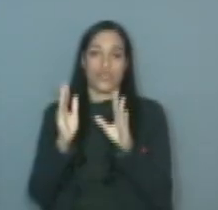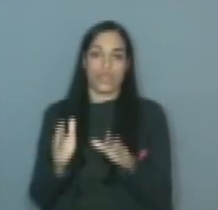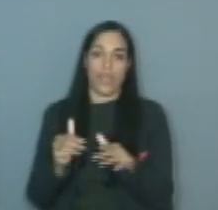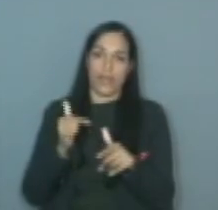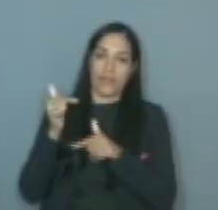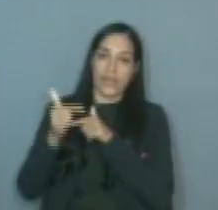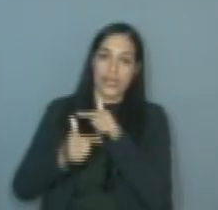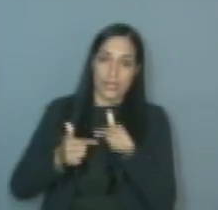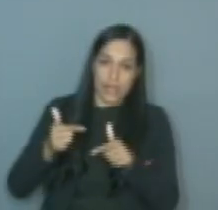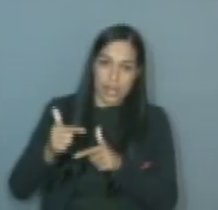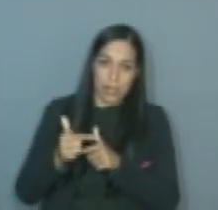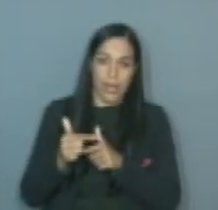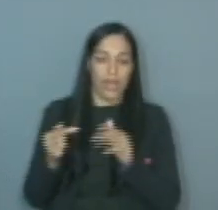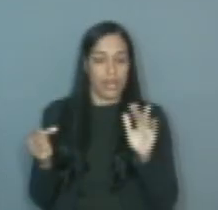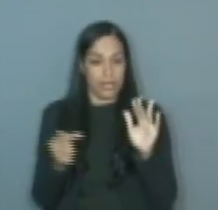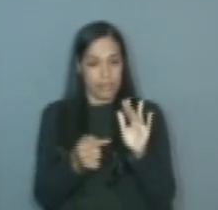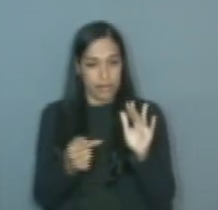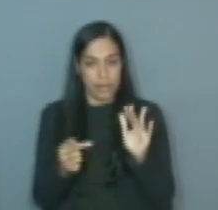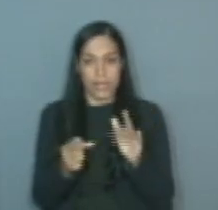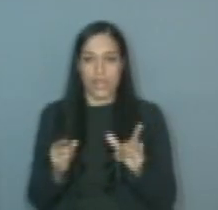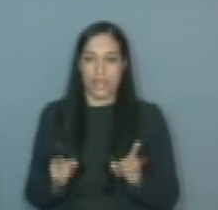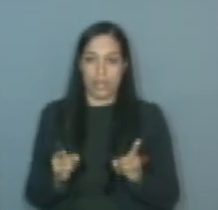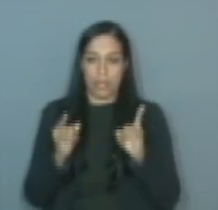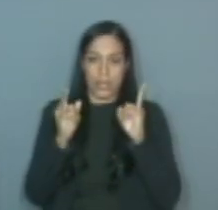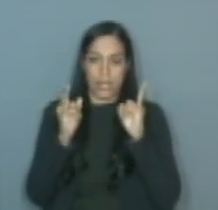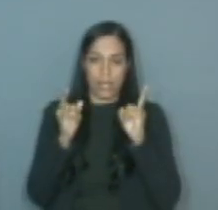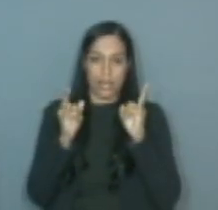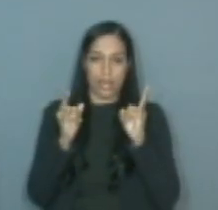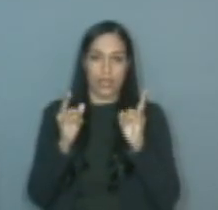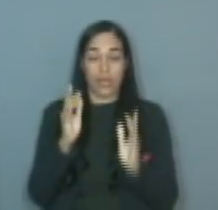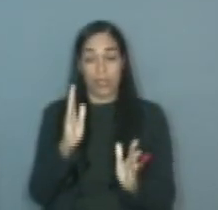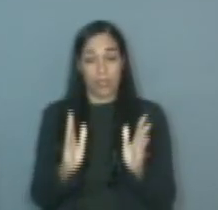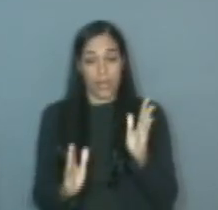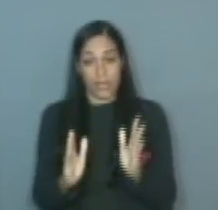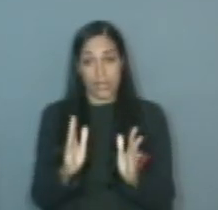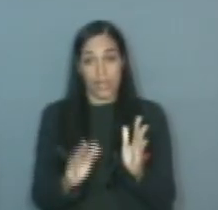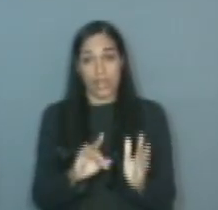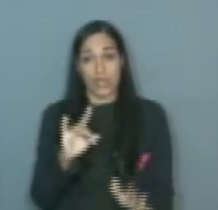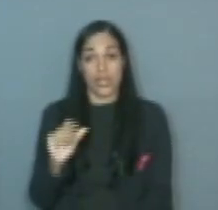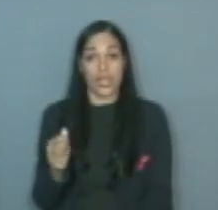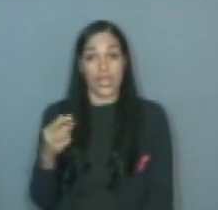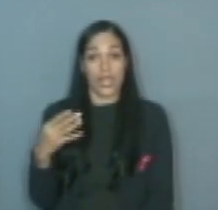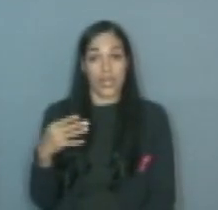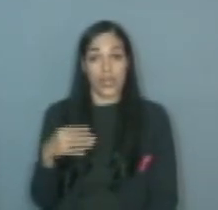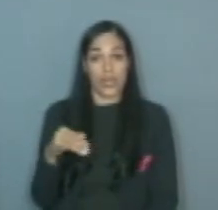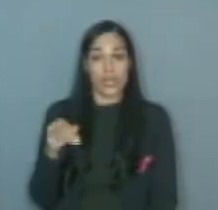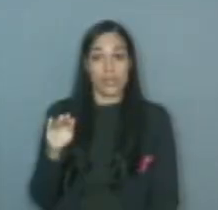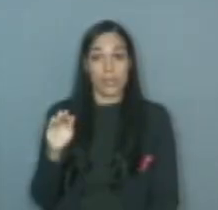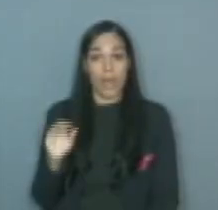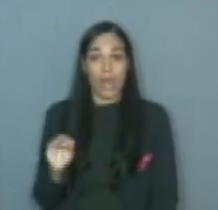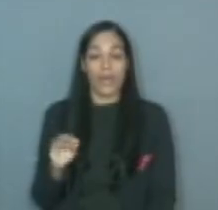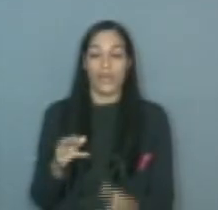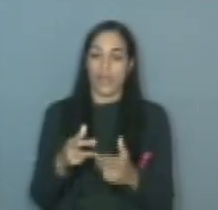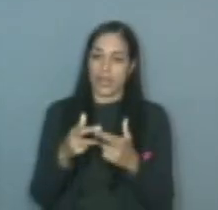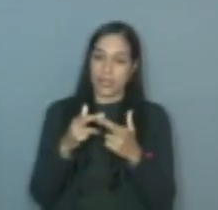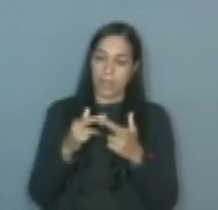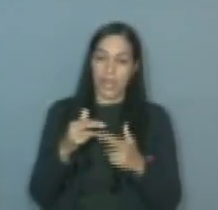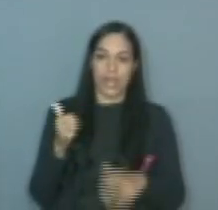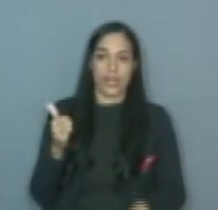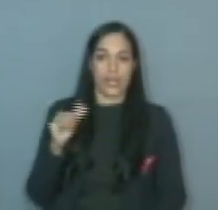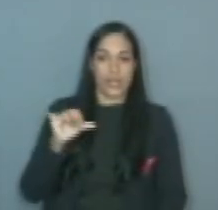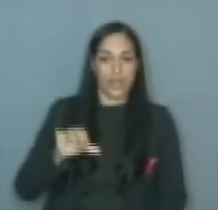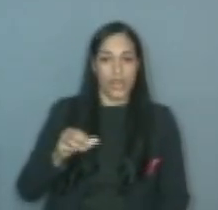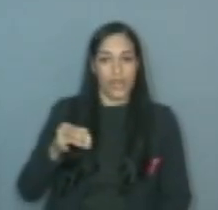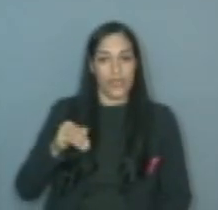com relação a esse prédio. Eu fiz também, enquanto mandato. No dia 14 de maio, a gente fez um requerimento. 19 de